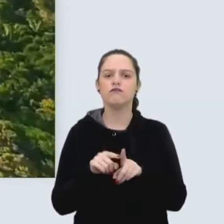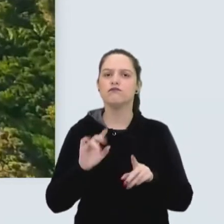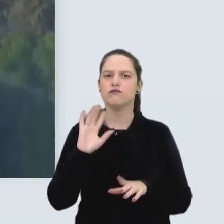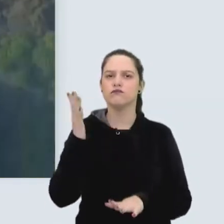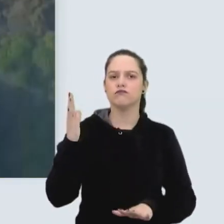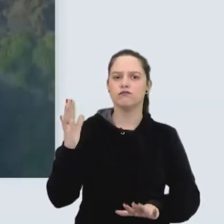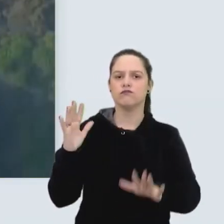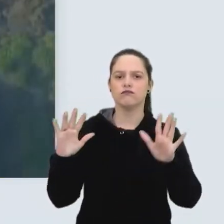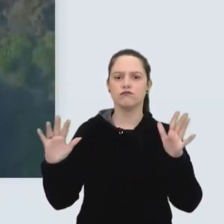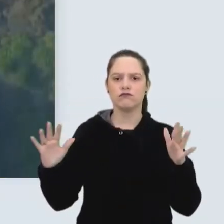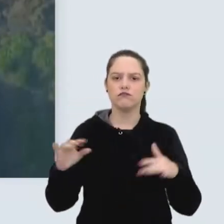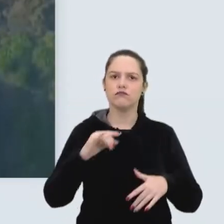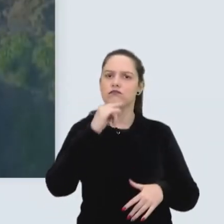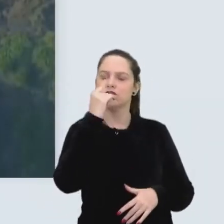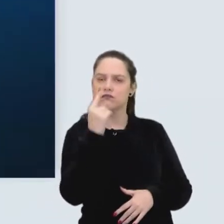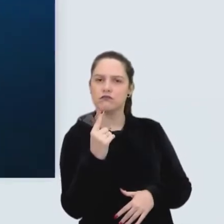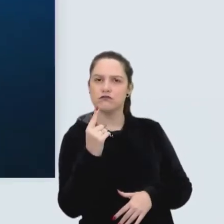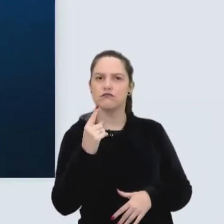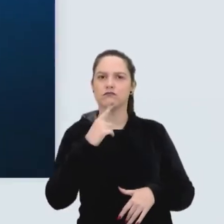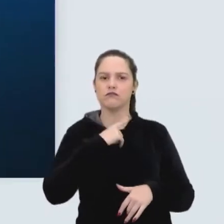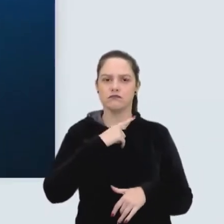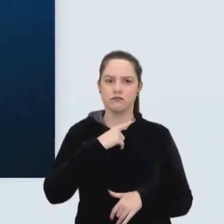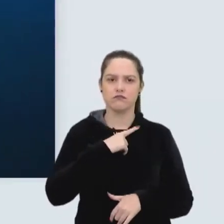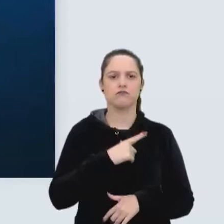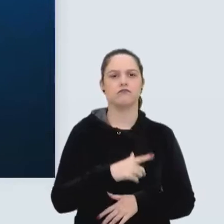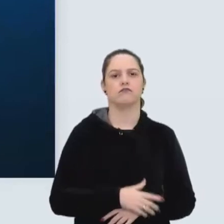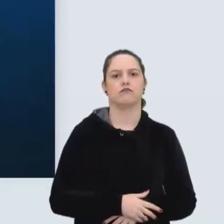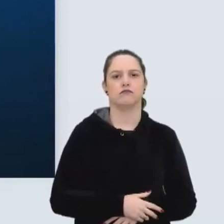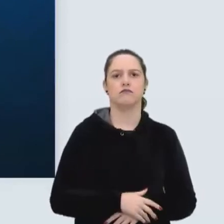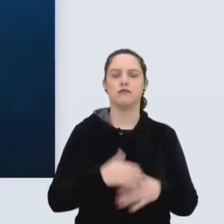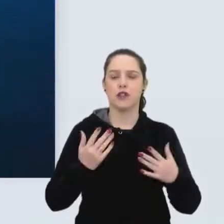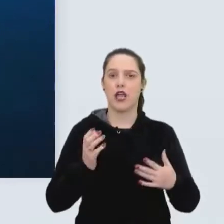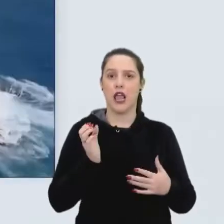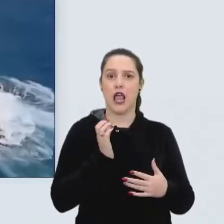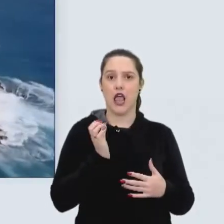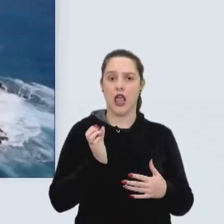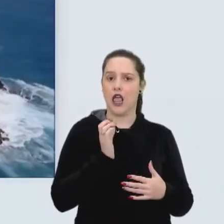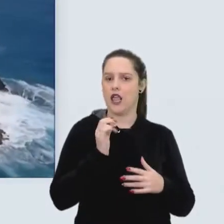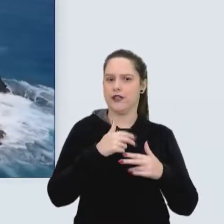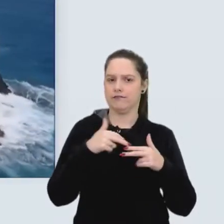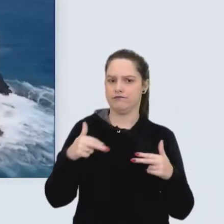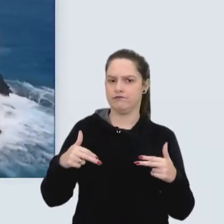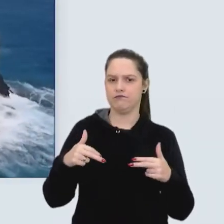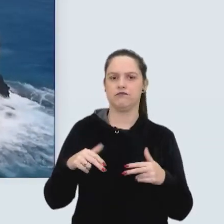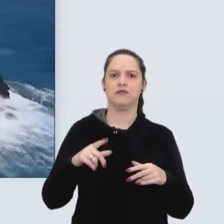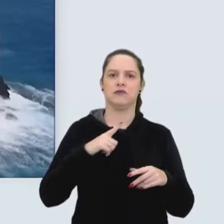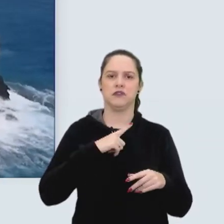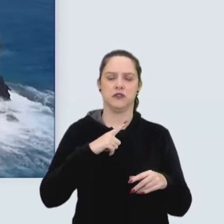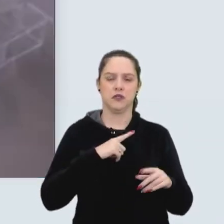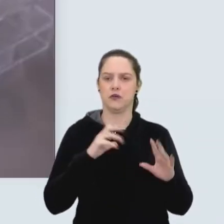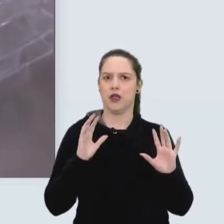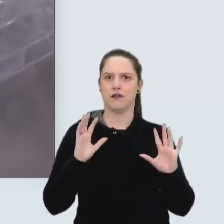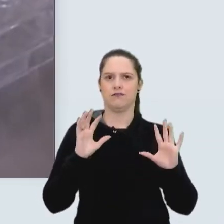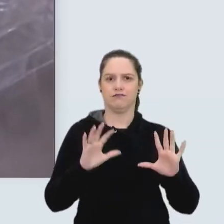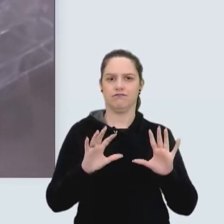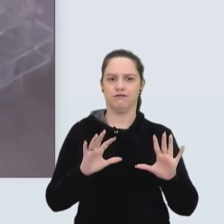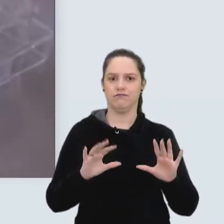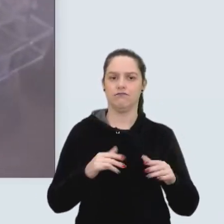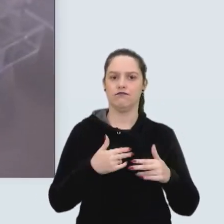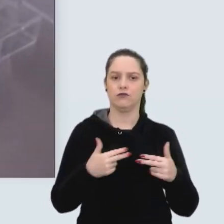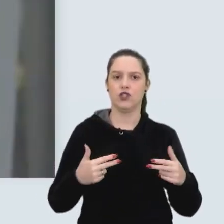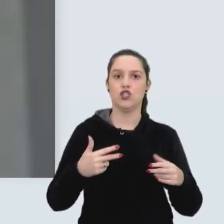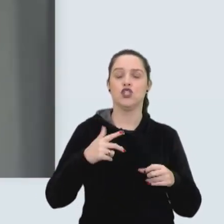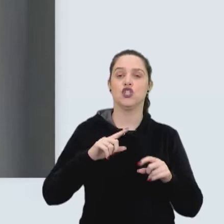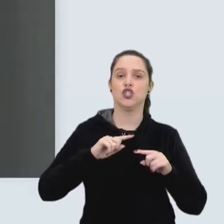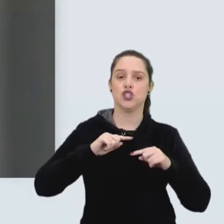somos apenas um dos muitos temperos. A riqueza dessas vidas está bem pertinho de você. No frasco de remédio,